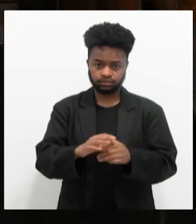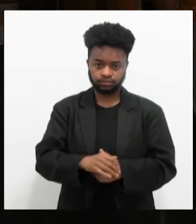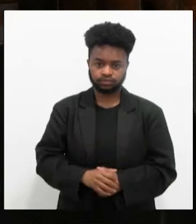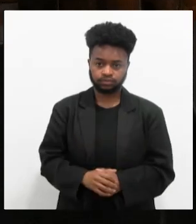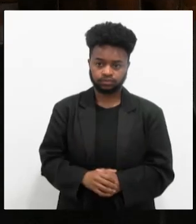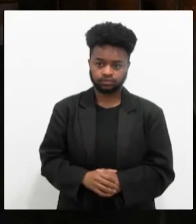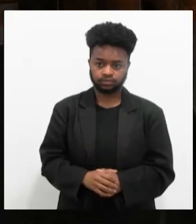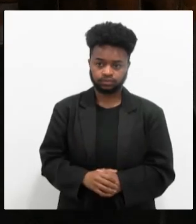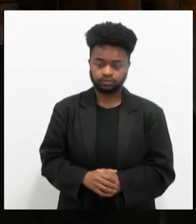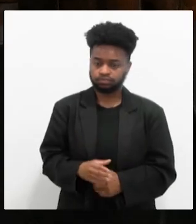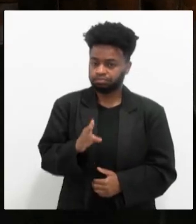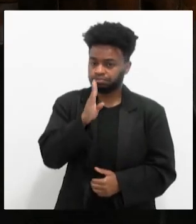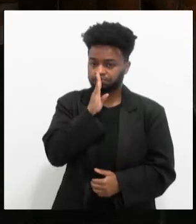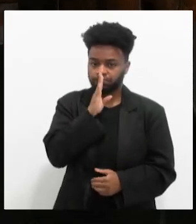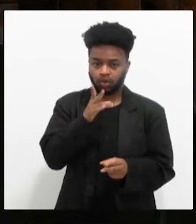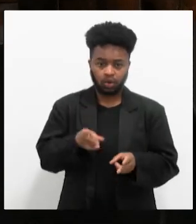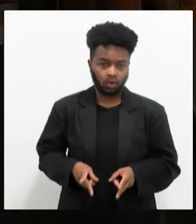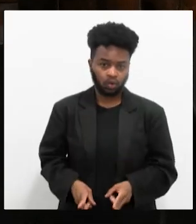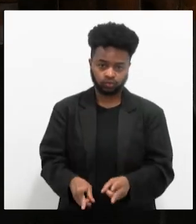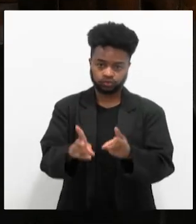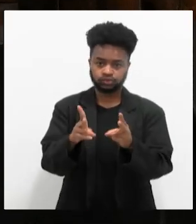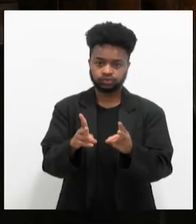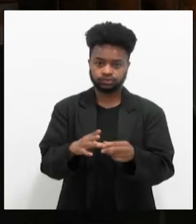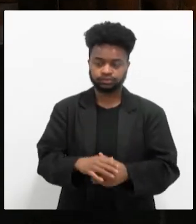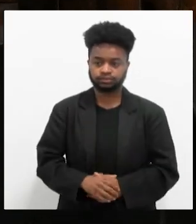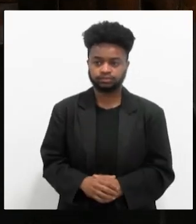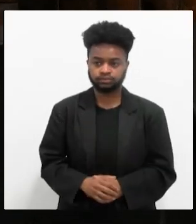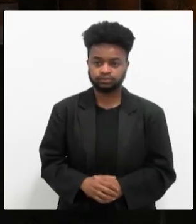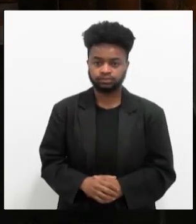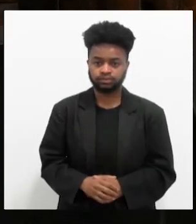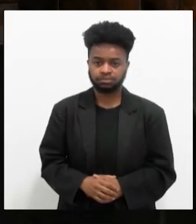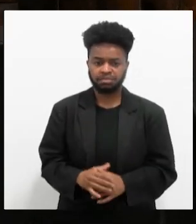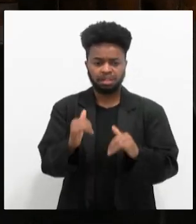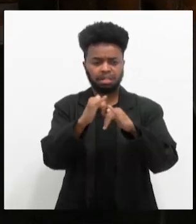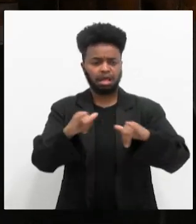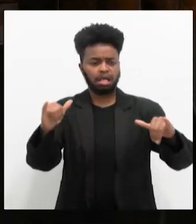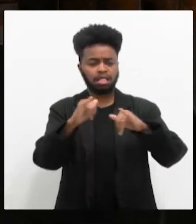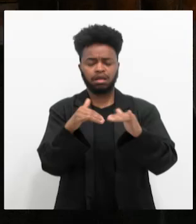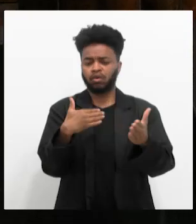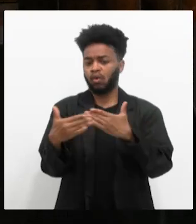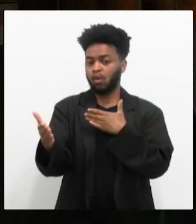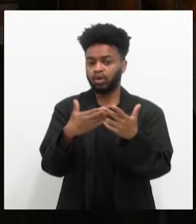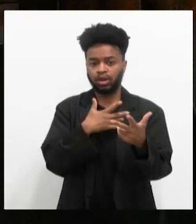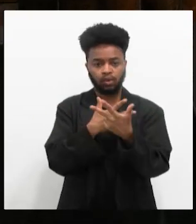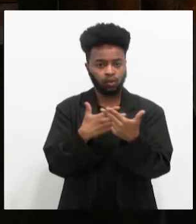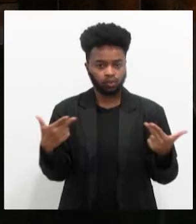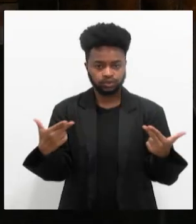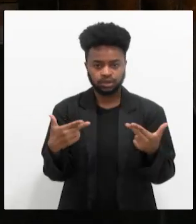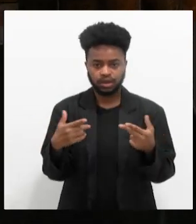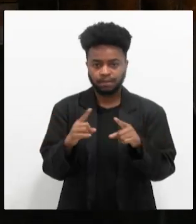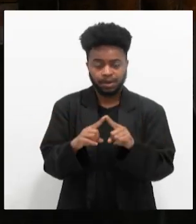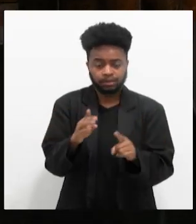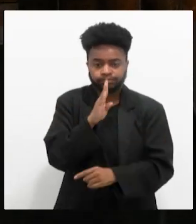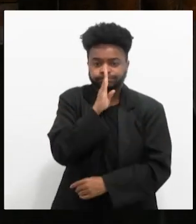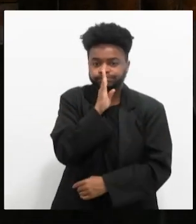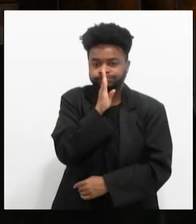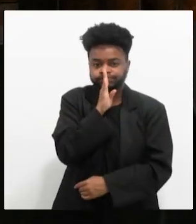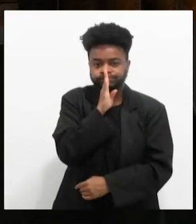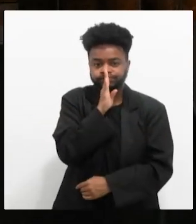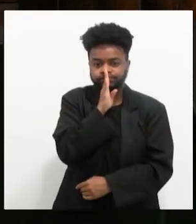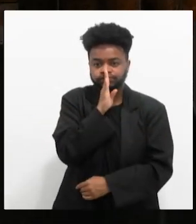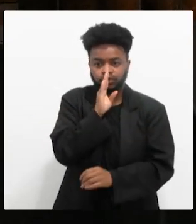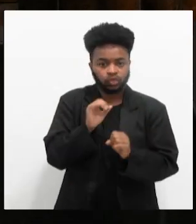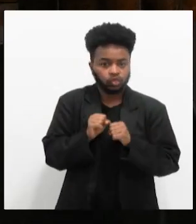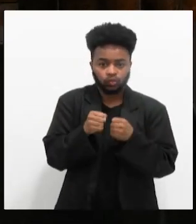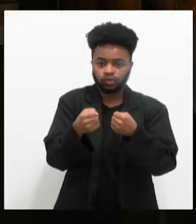em silêncio. Tem boca para falar sobre tudo, menos para